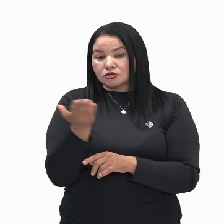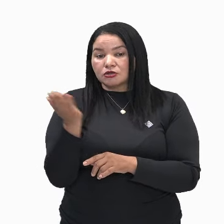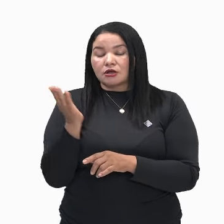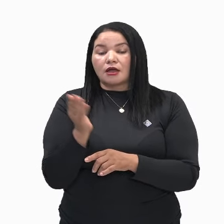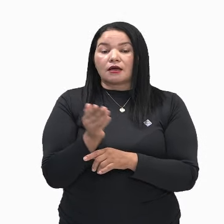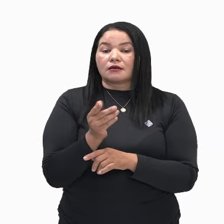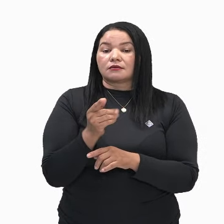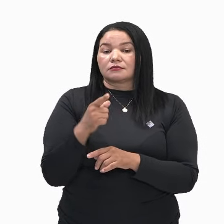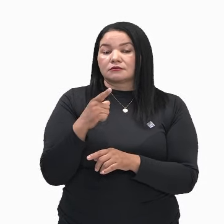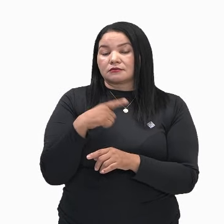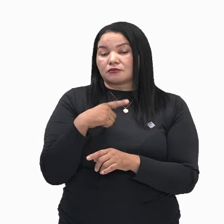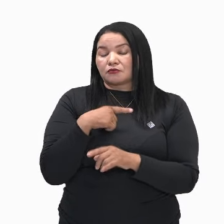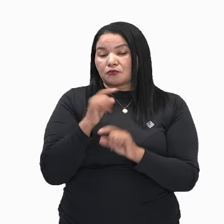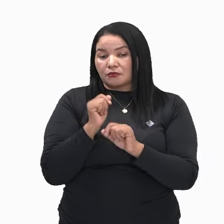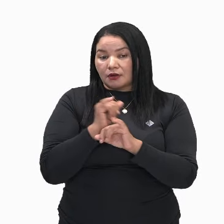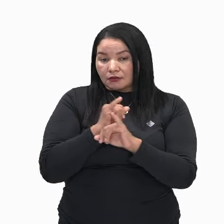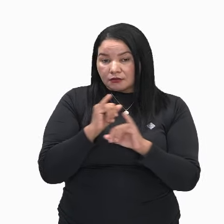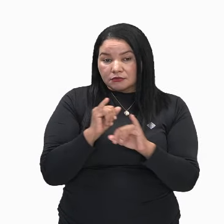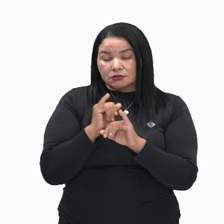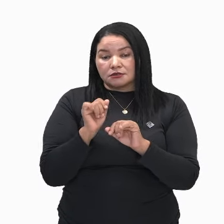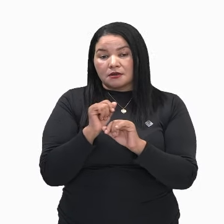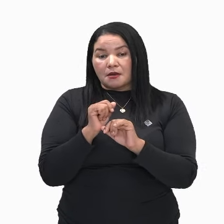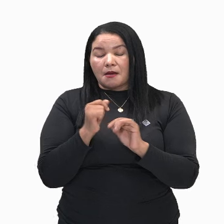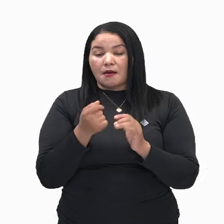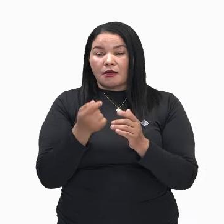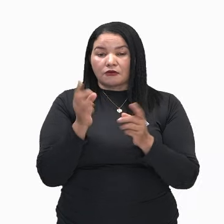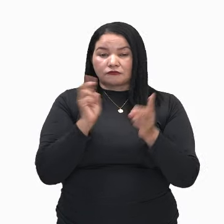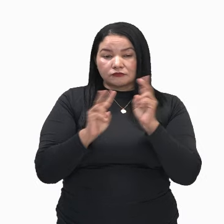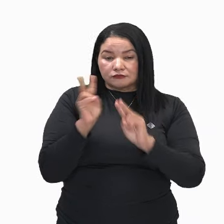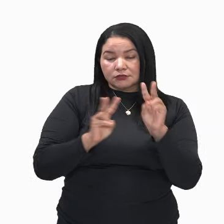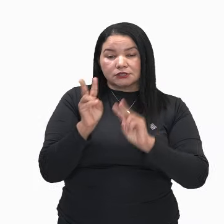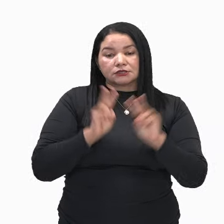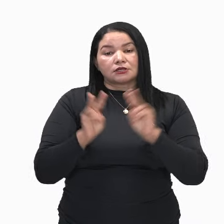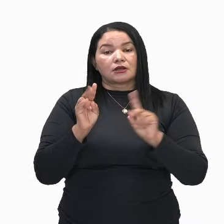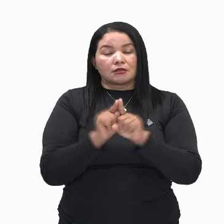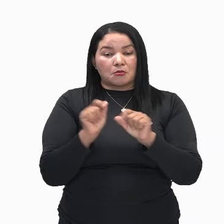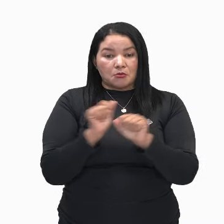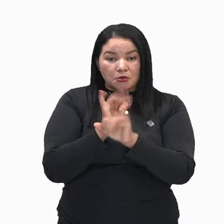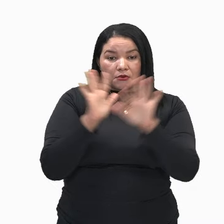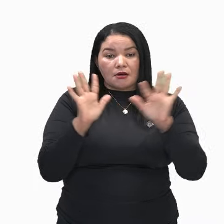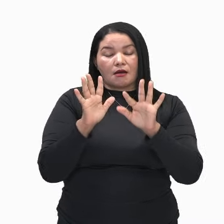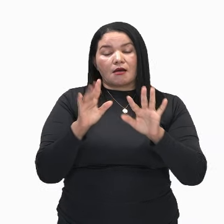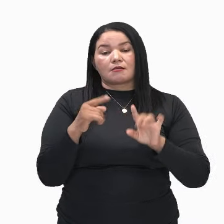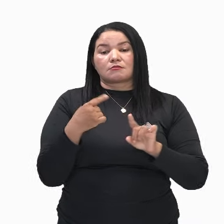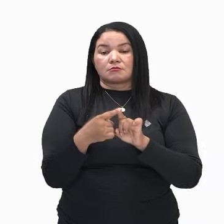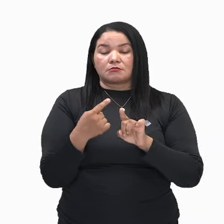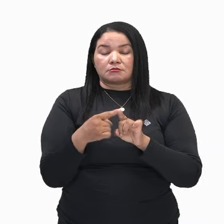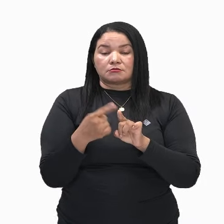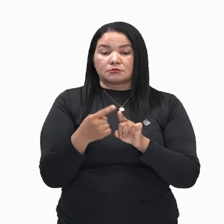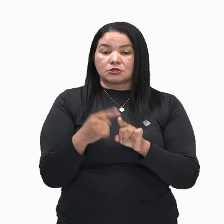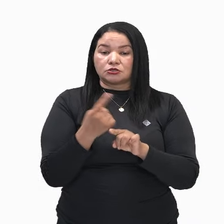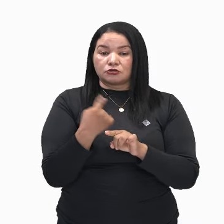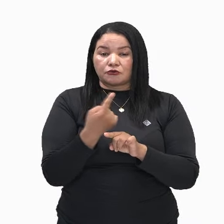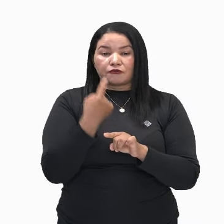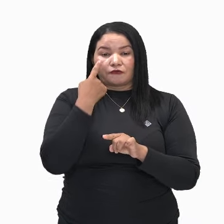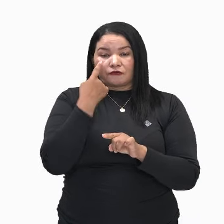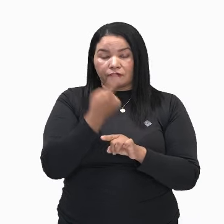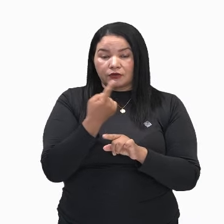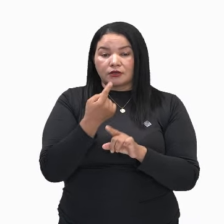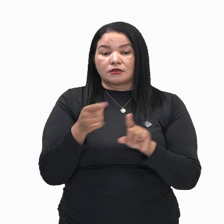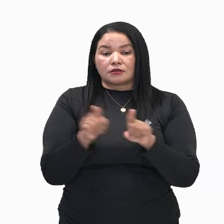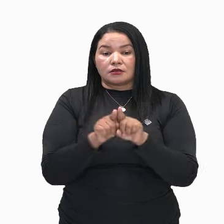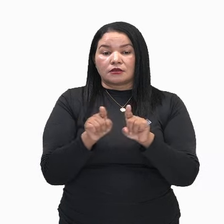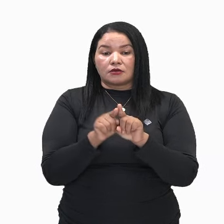transmitir essa mensagem, torná-la mais visual, mais clara. Aqui a gente tem uma espécie de escudo, né, com um símbolo que faz referência